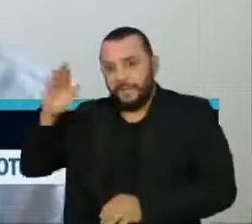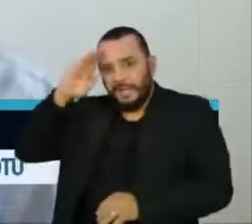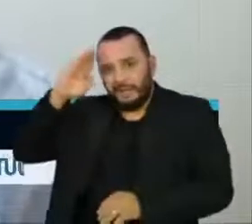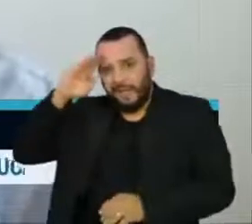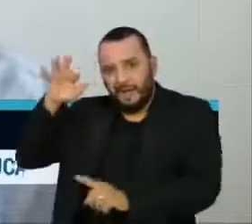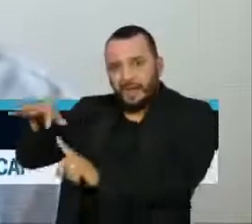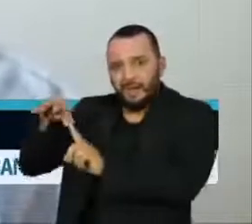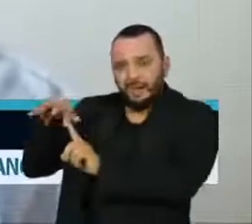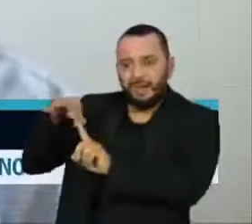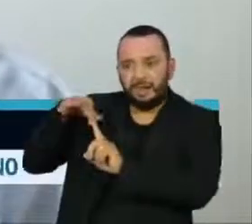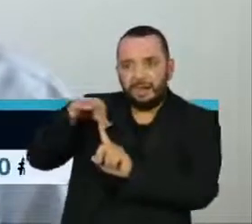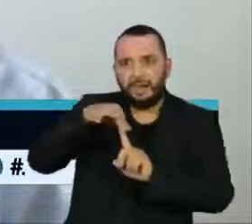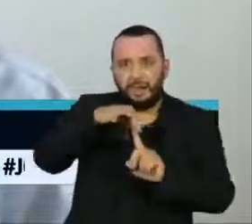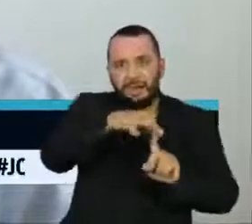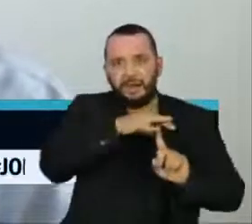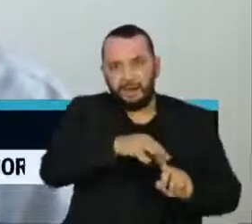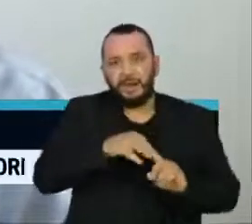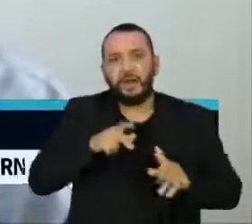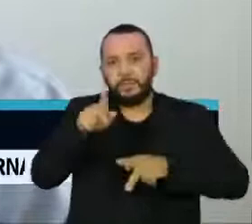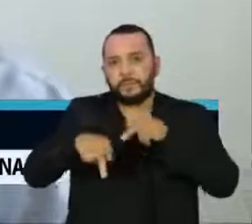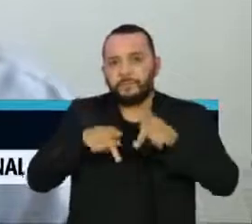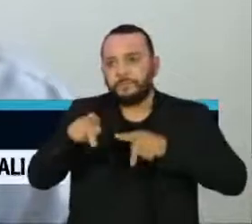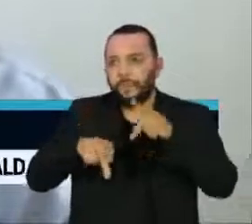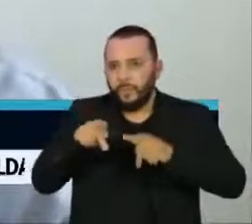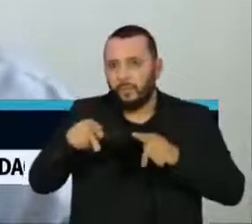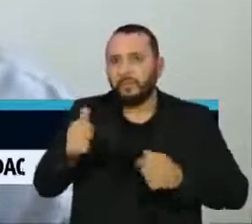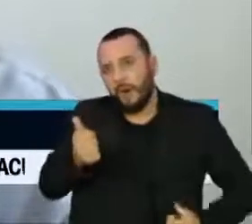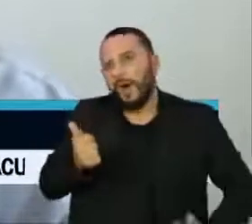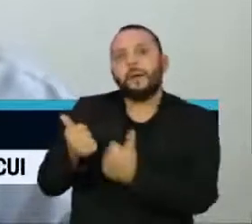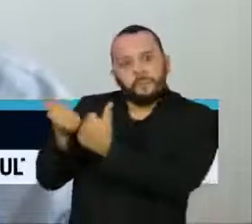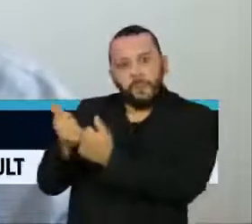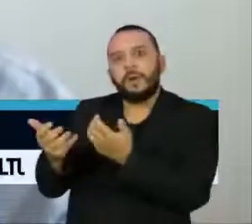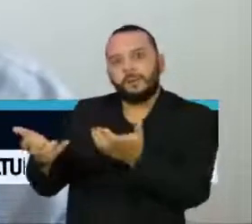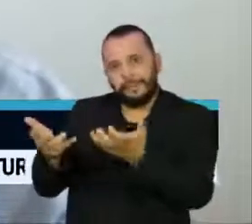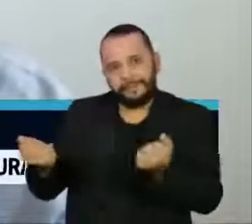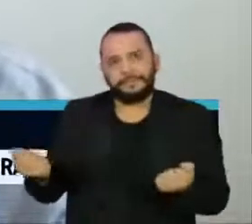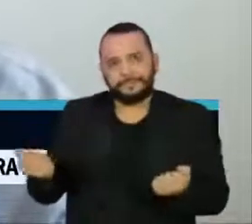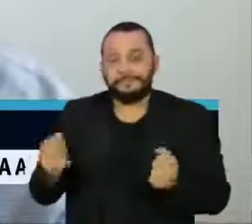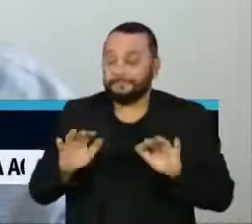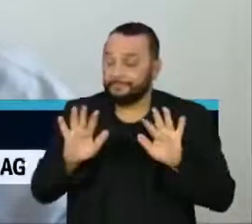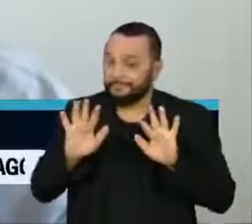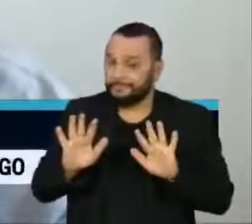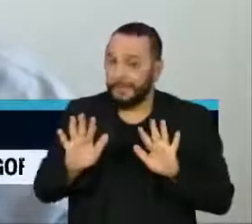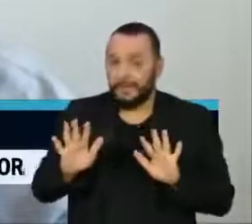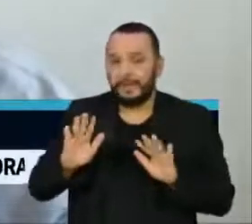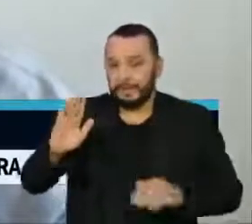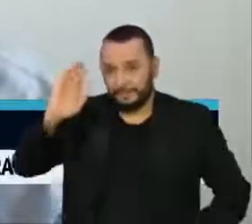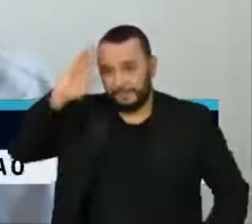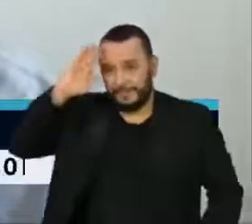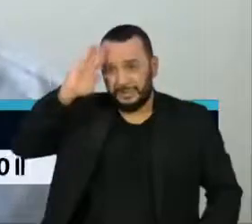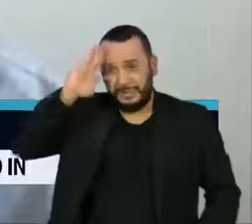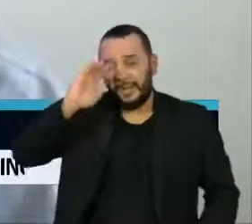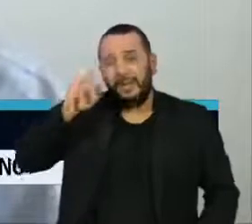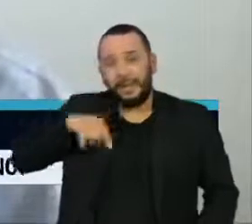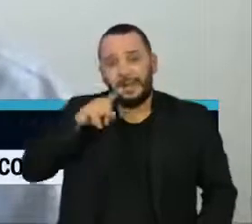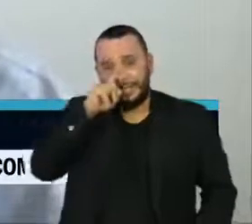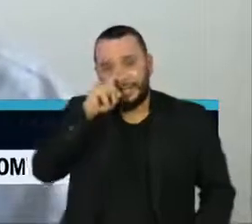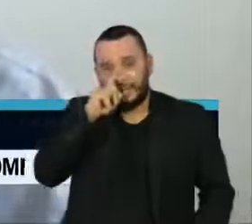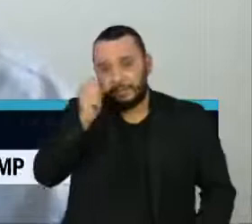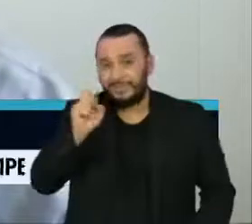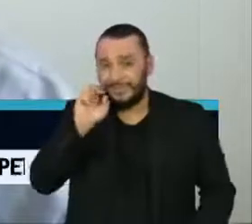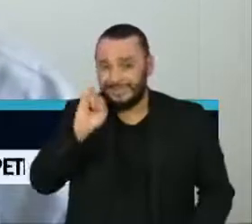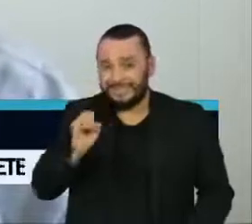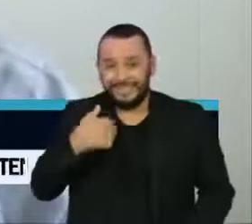a ideia de ordem e de não corrupção perante a grande população brasileira. Só que para os militares isso é um risco também. Se o